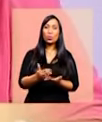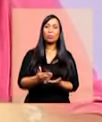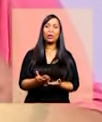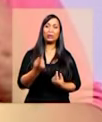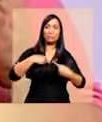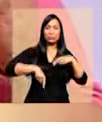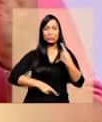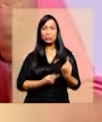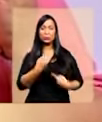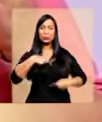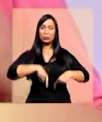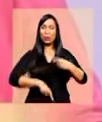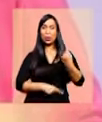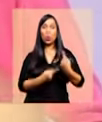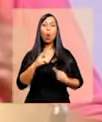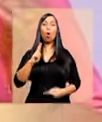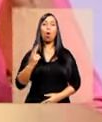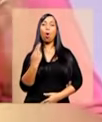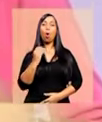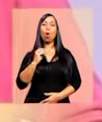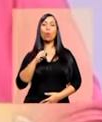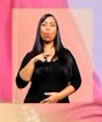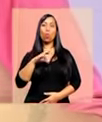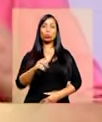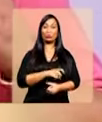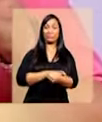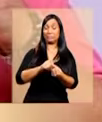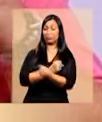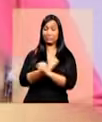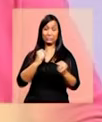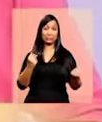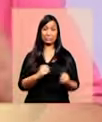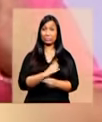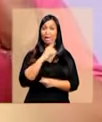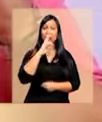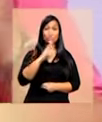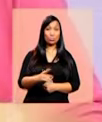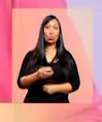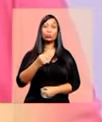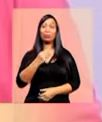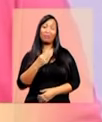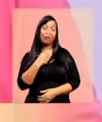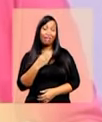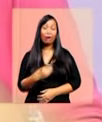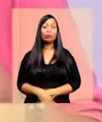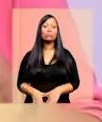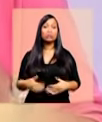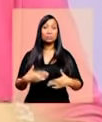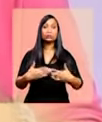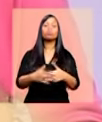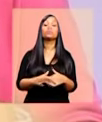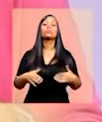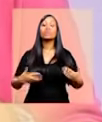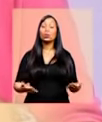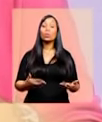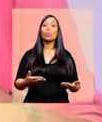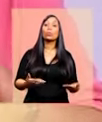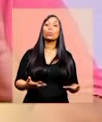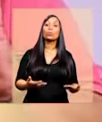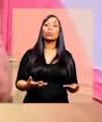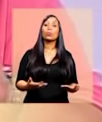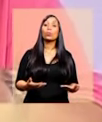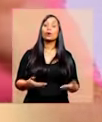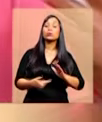começa a liberar hormônios que vão te deixando cada vez mais estressado, uma resposta imunológica cada vez mais frágil e assim por diante. Então, quer